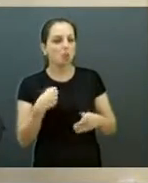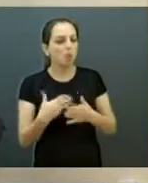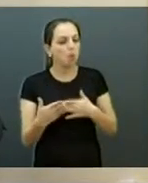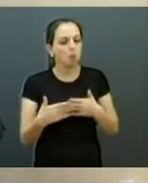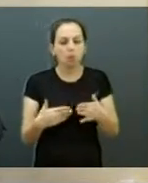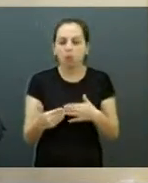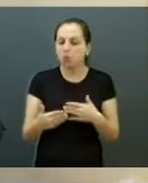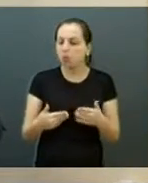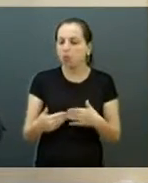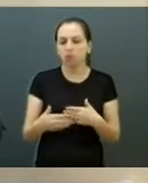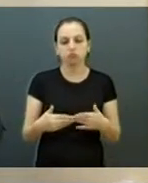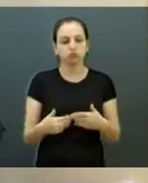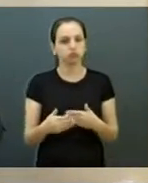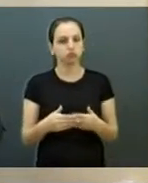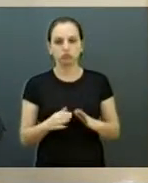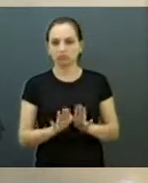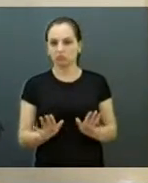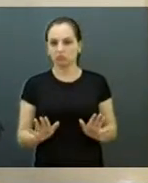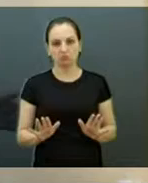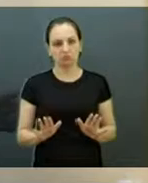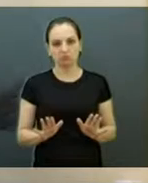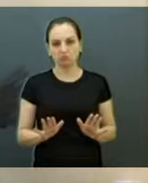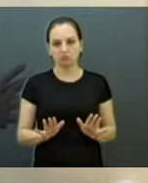isso é o que menos importa ter